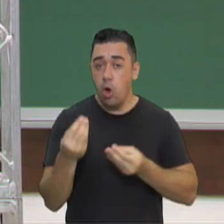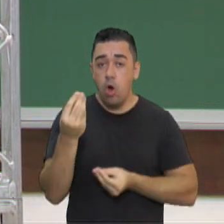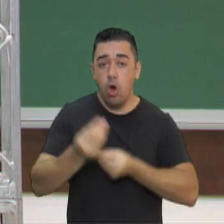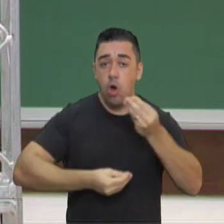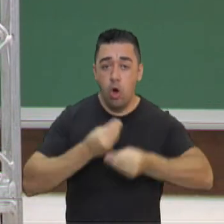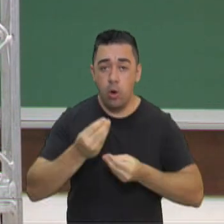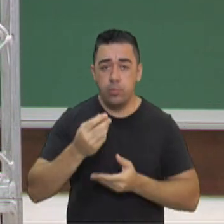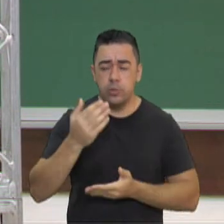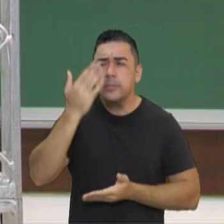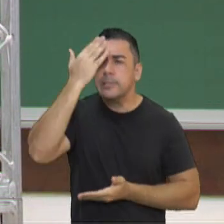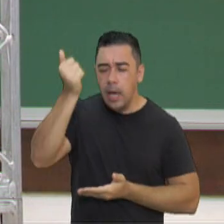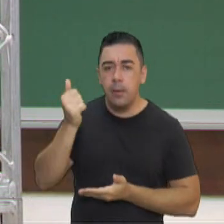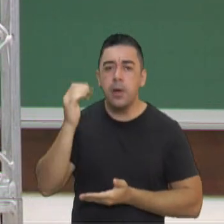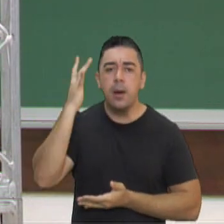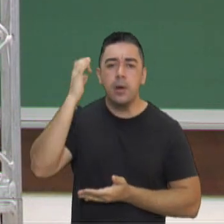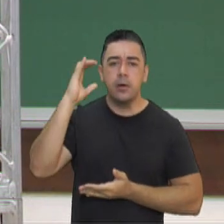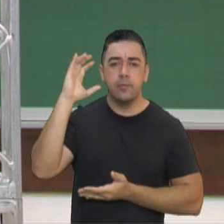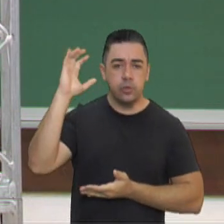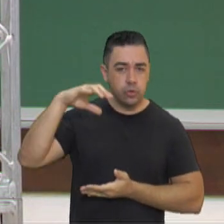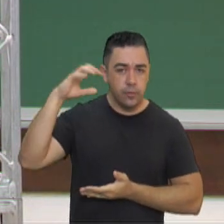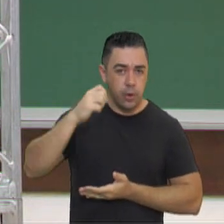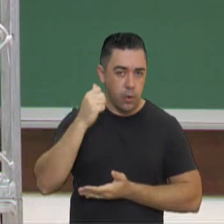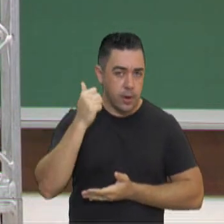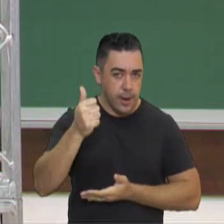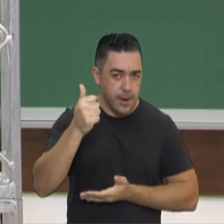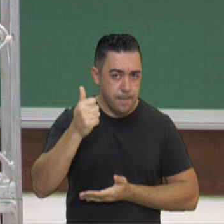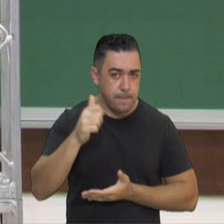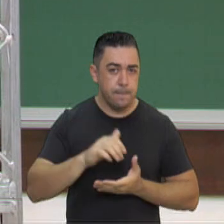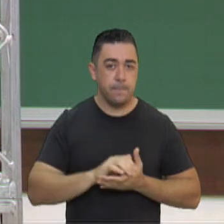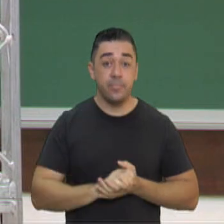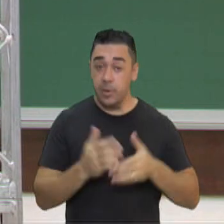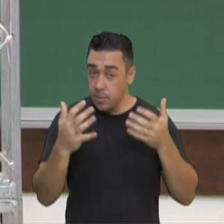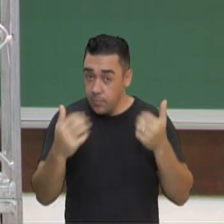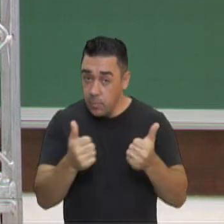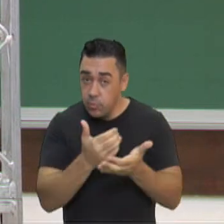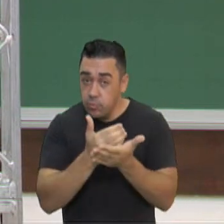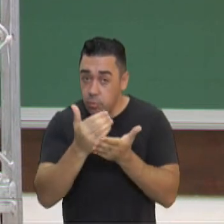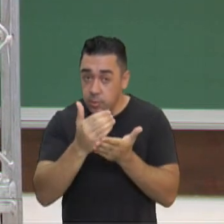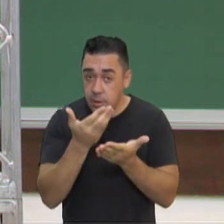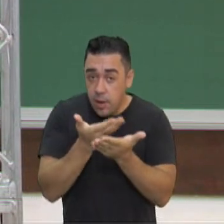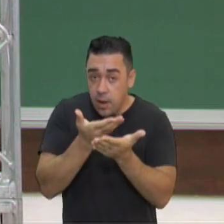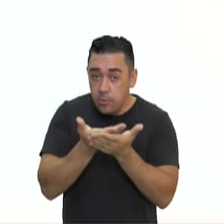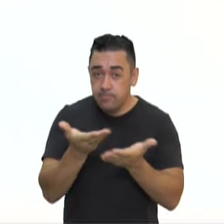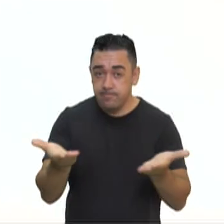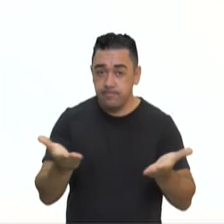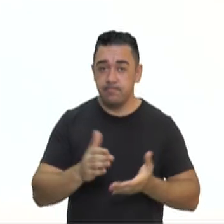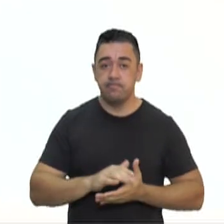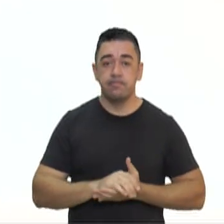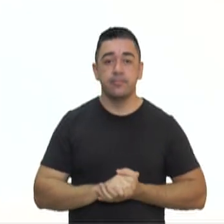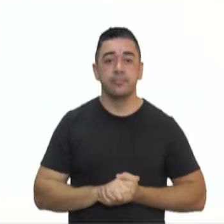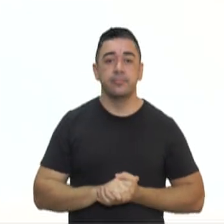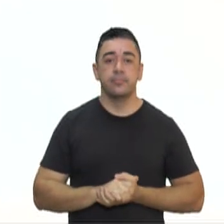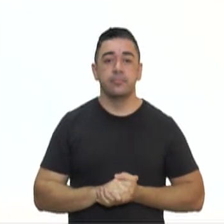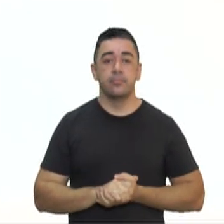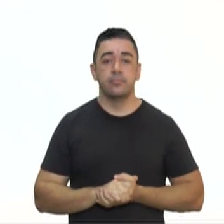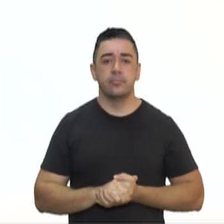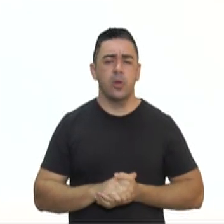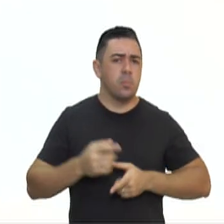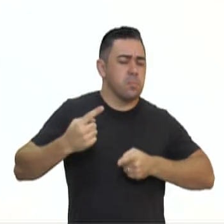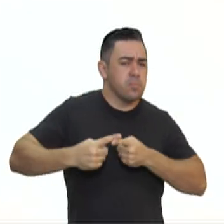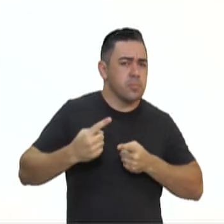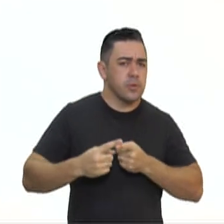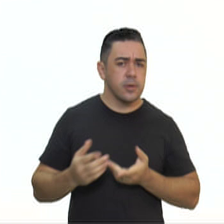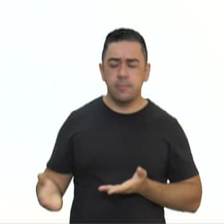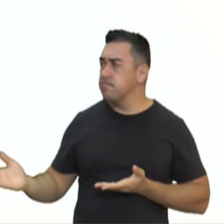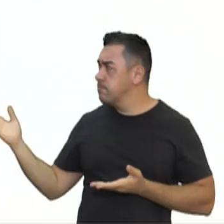né, a previsão do tempo, beleza? Então vamos lá, dar início à nossa aula. Para que